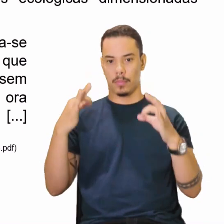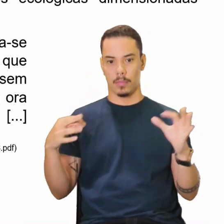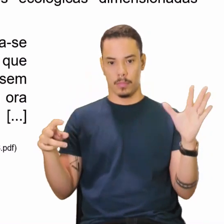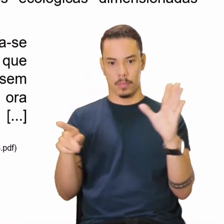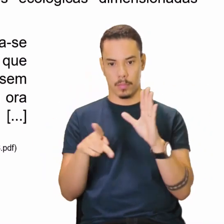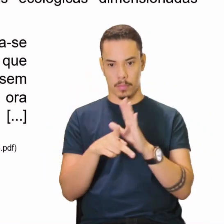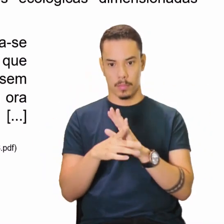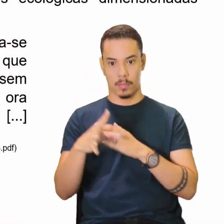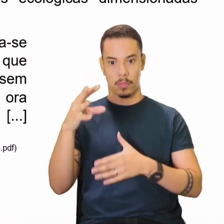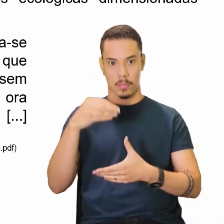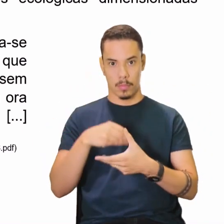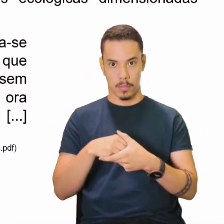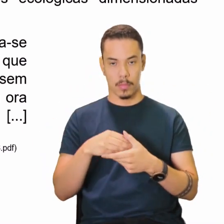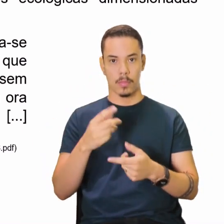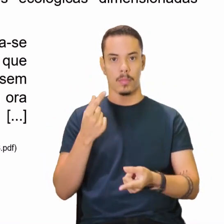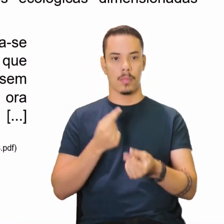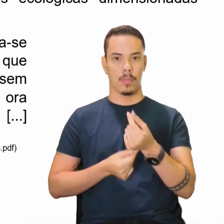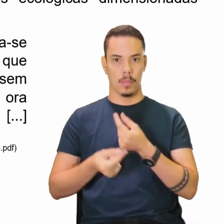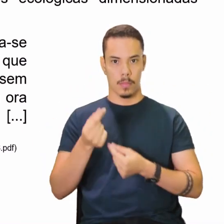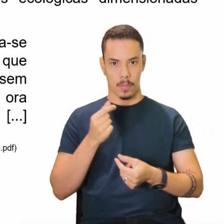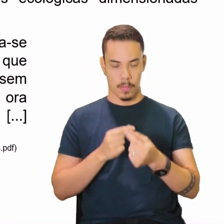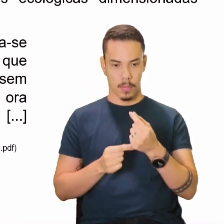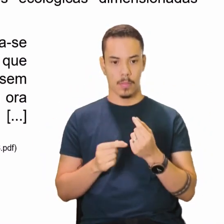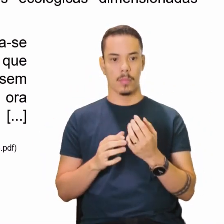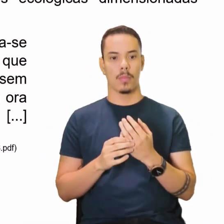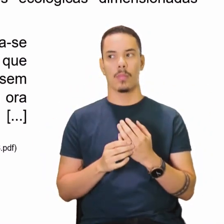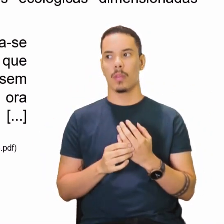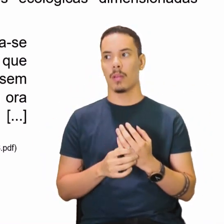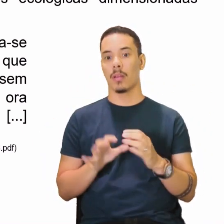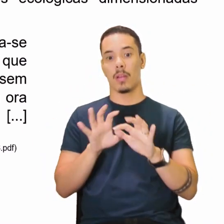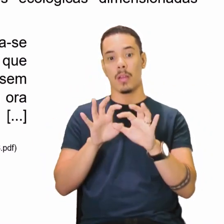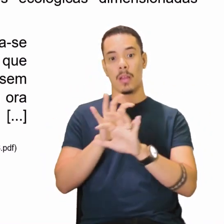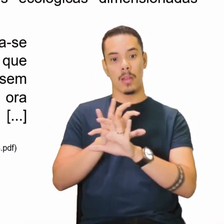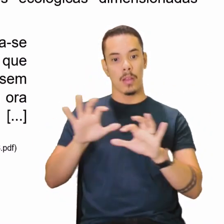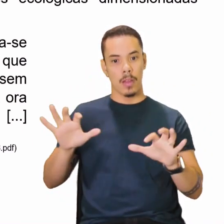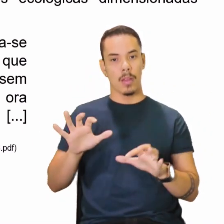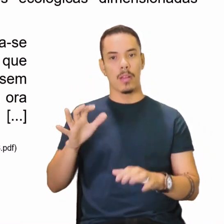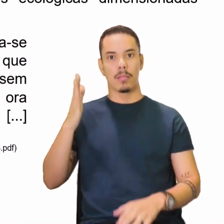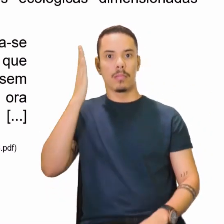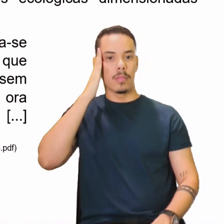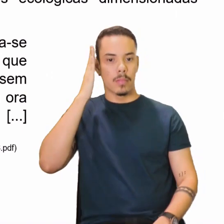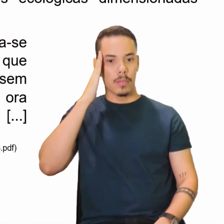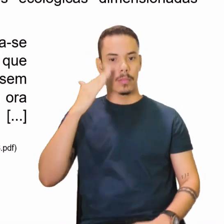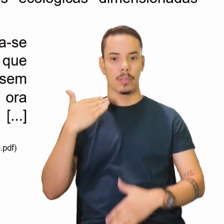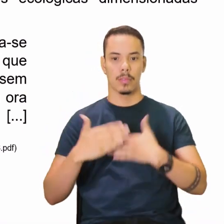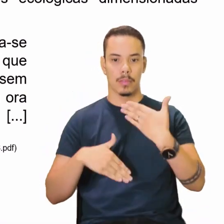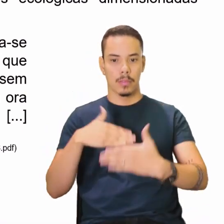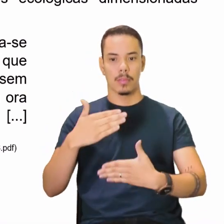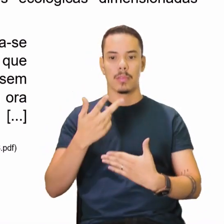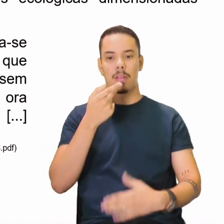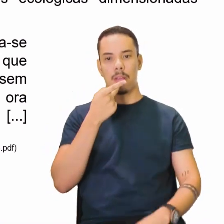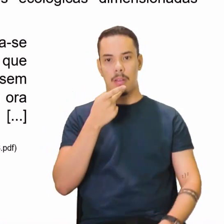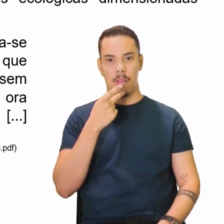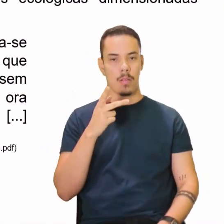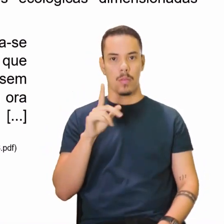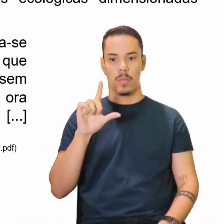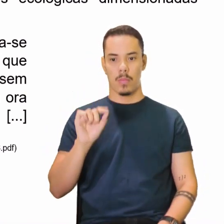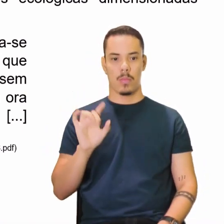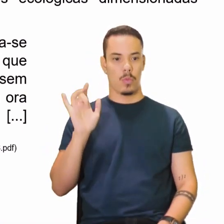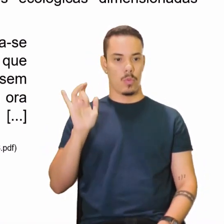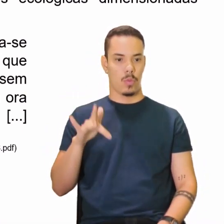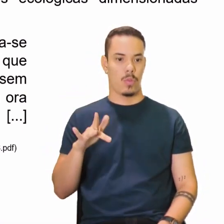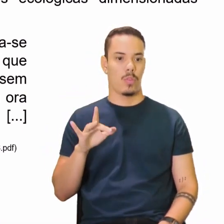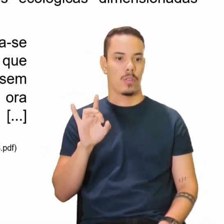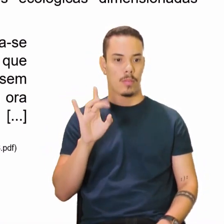própria conta do crescimento econômico. Desse modo, questionar o crescimento, para dizer o mínimo,